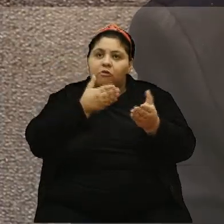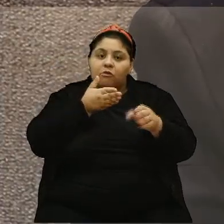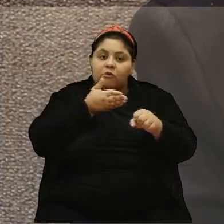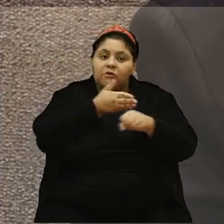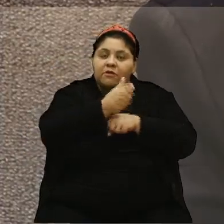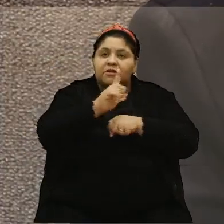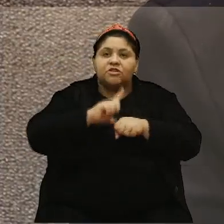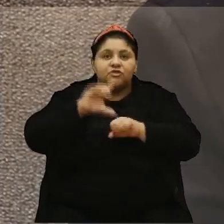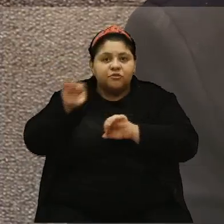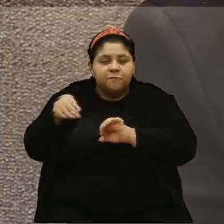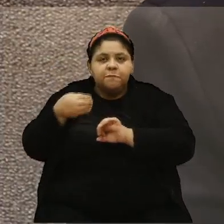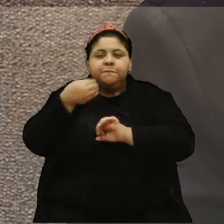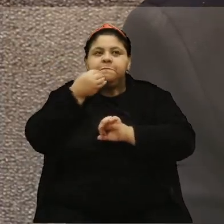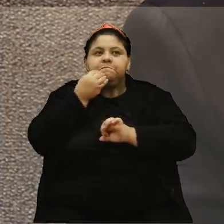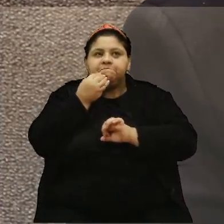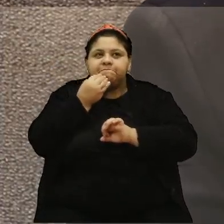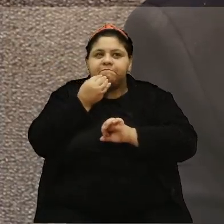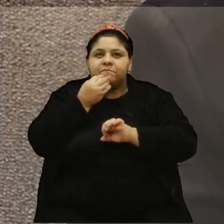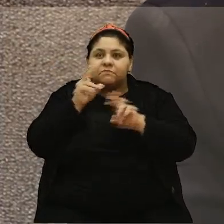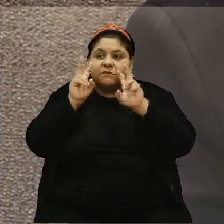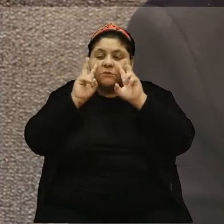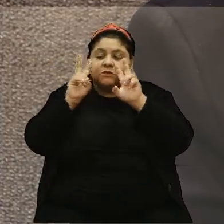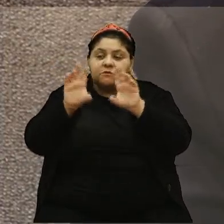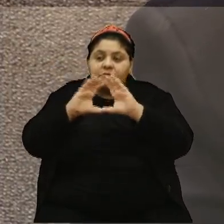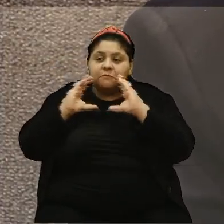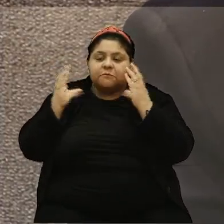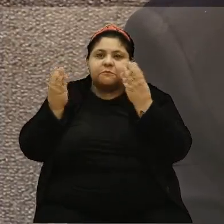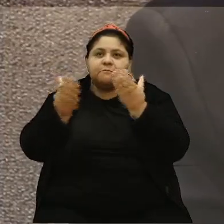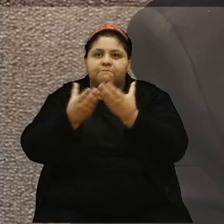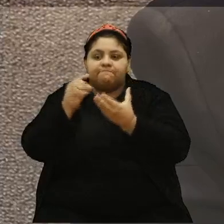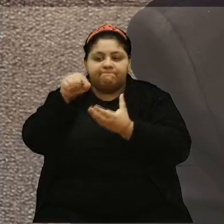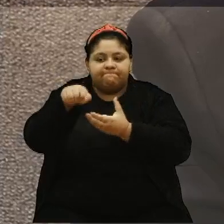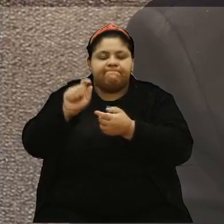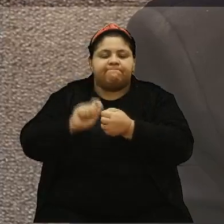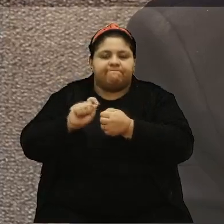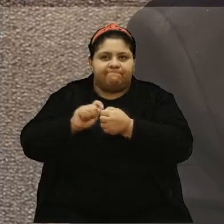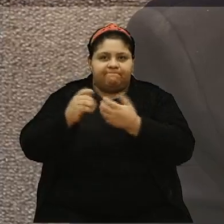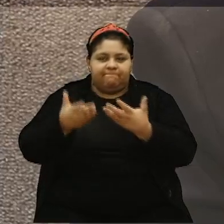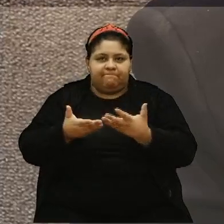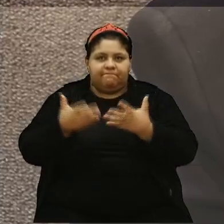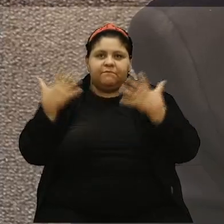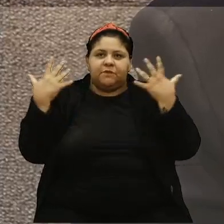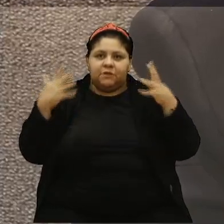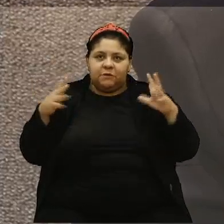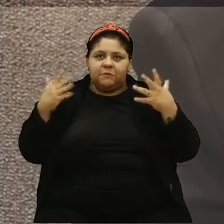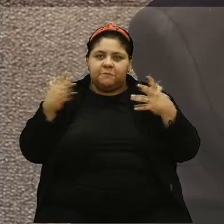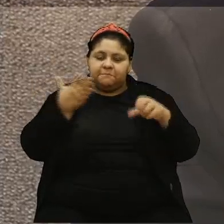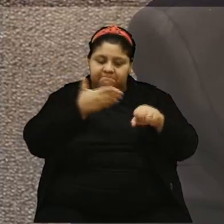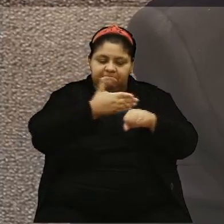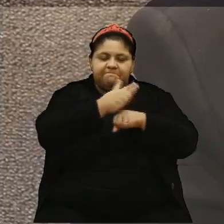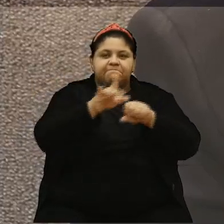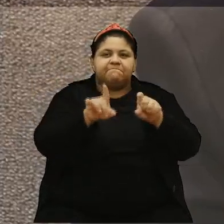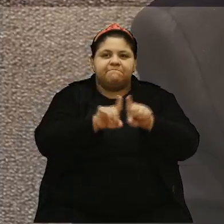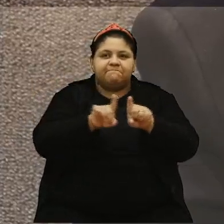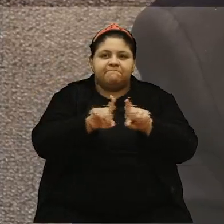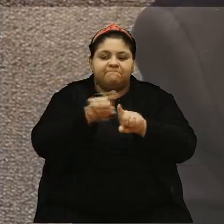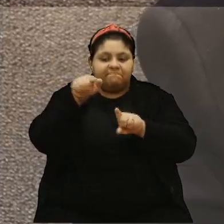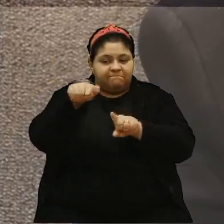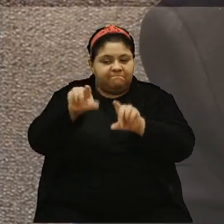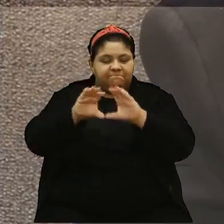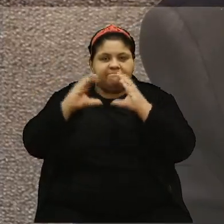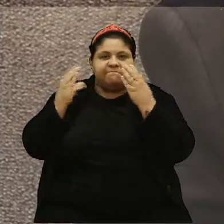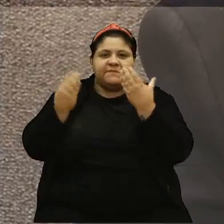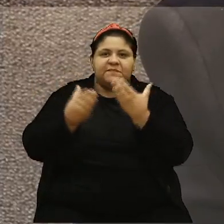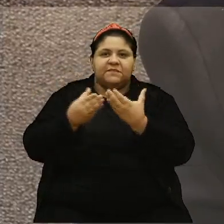tivemos a oportunidade de ver a comunidade lá em São Francisquinho fazê-lo. E parabéns pela participação lá naquela comunidade, que, aliás, é